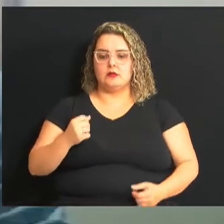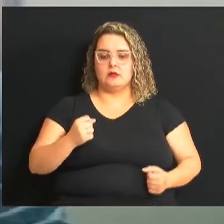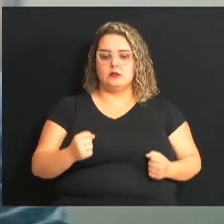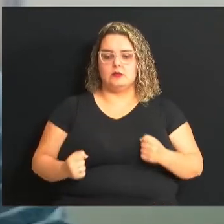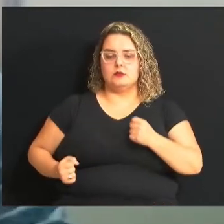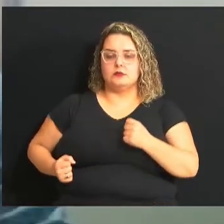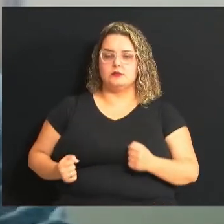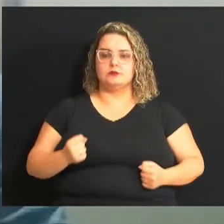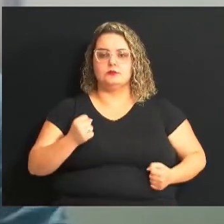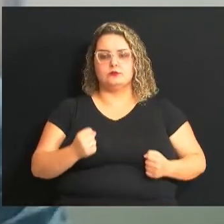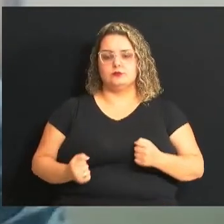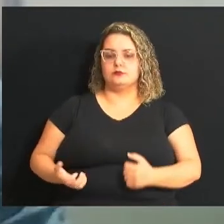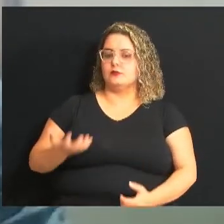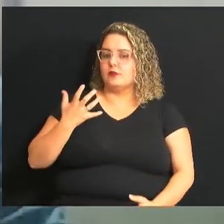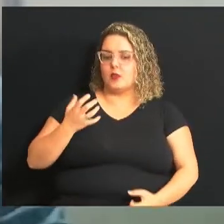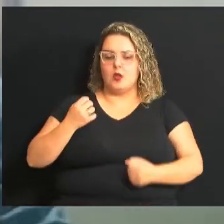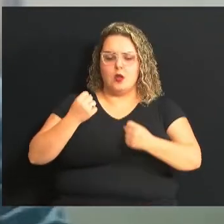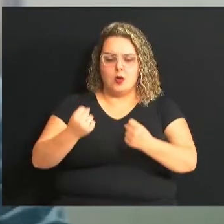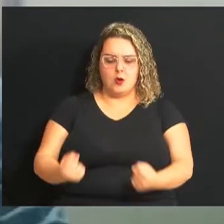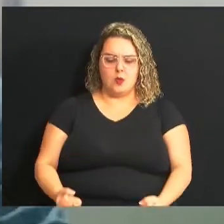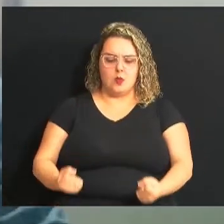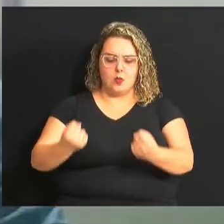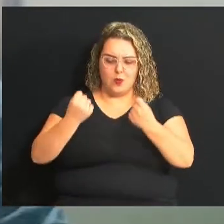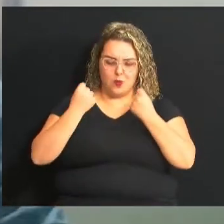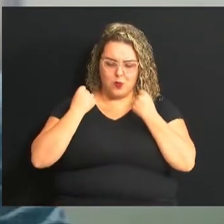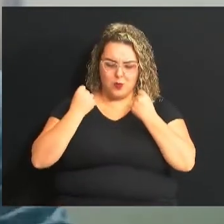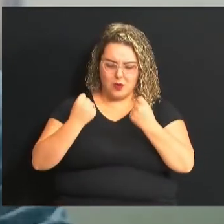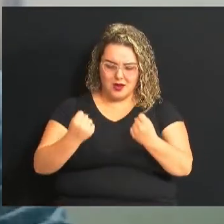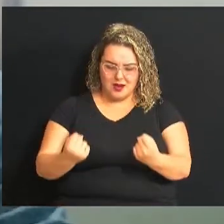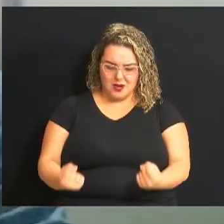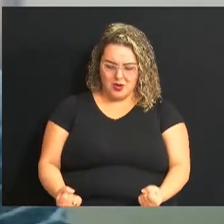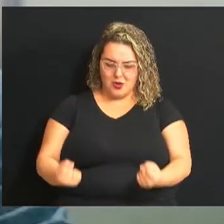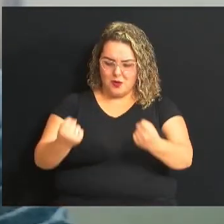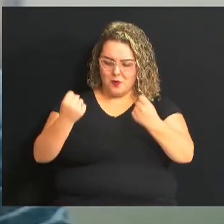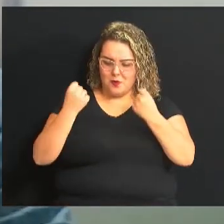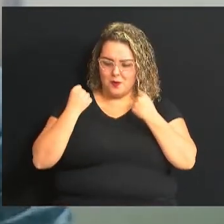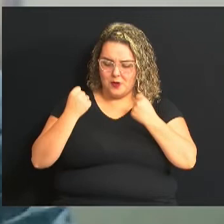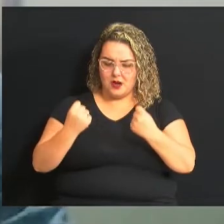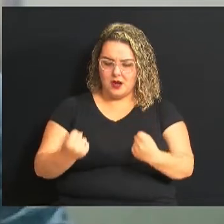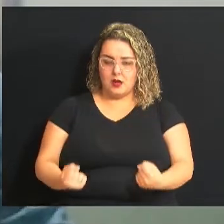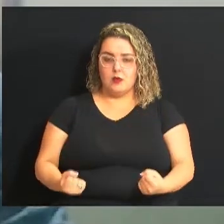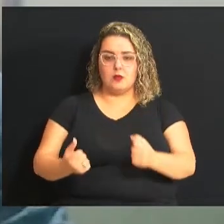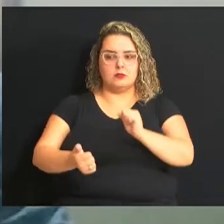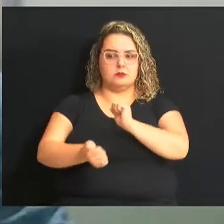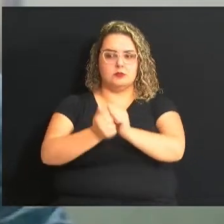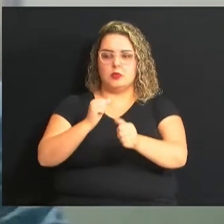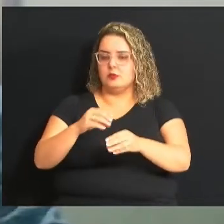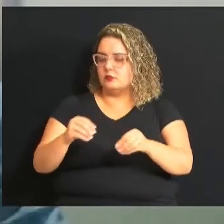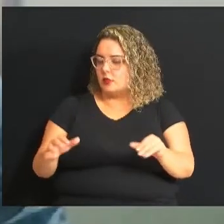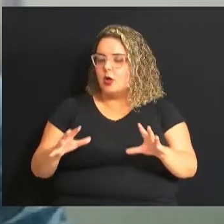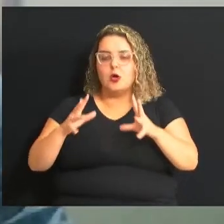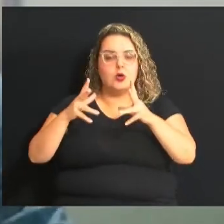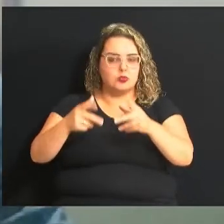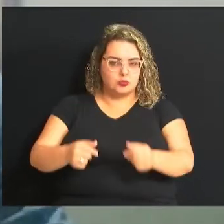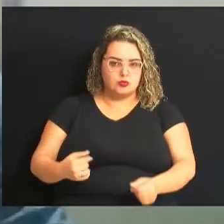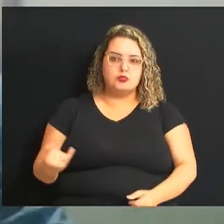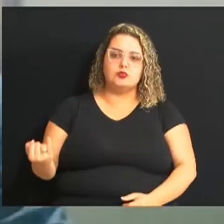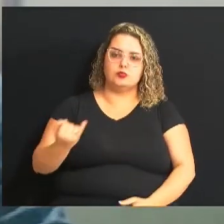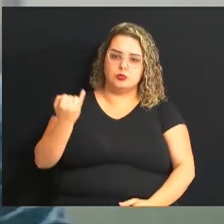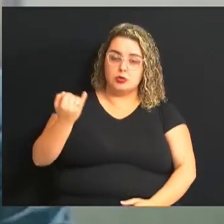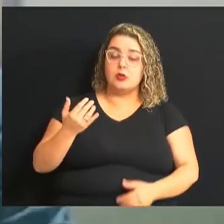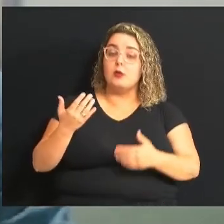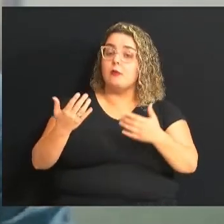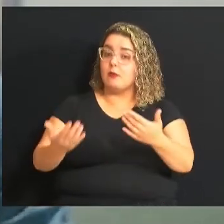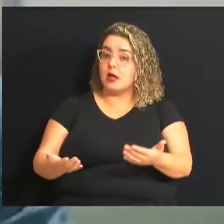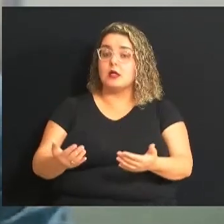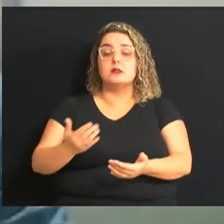quer iniciar por uma musculação moderada, se ela quer fazer algum esporte de areia, tudo vale a pena, contanto que ela consiga ter